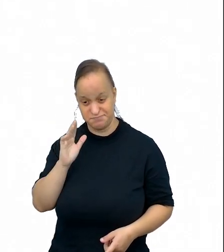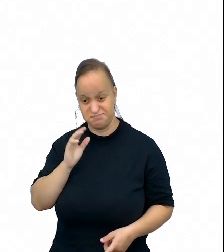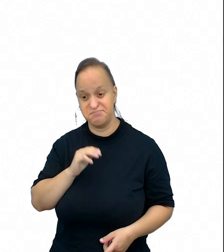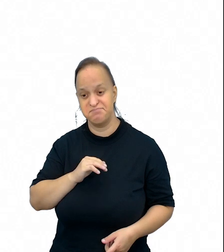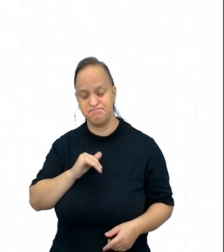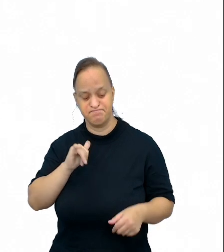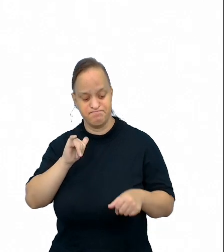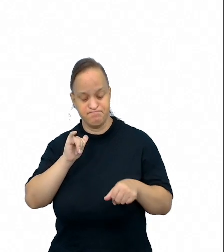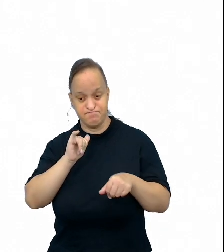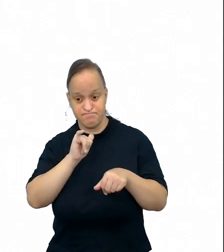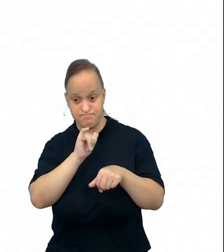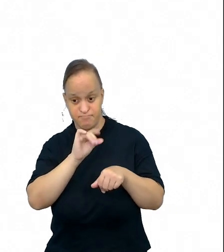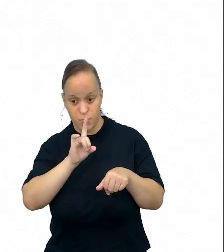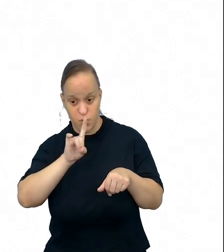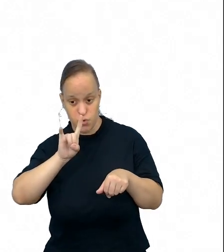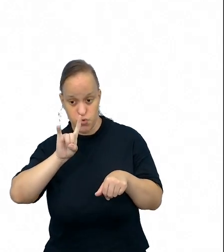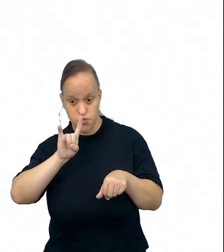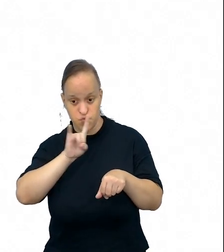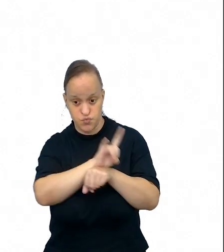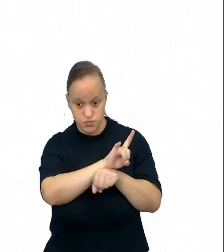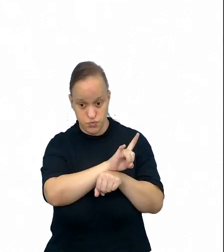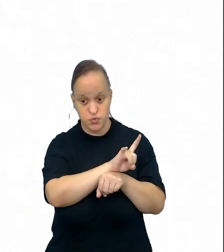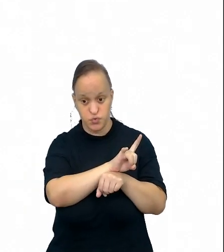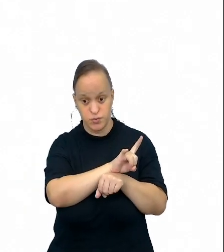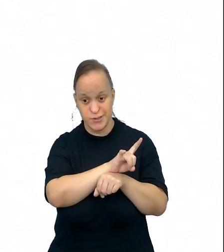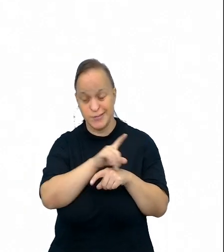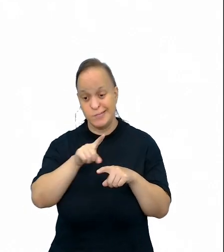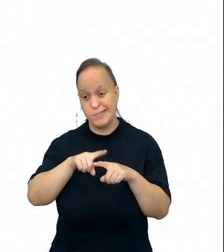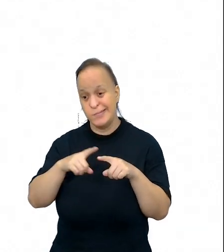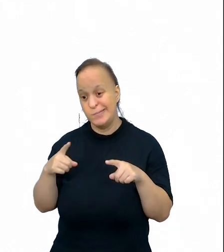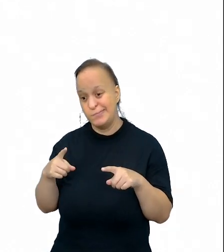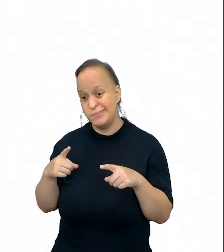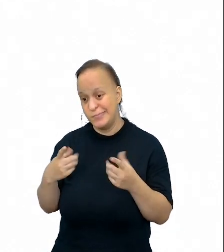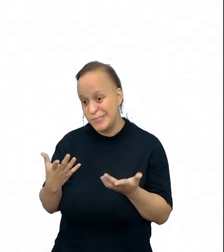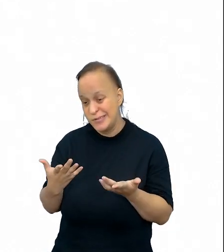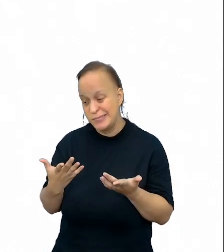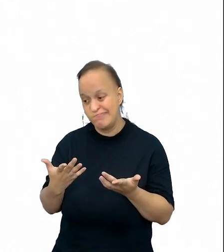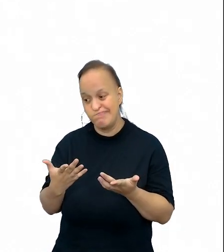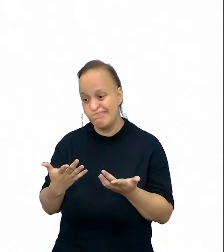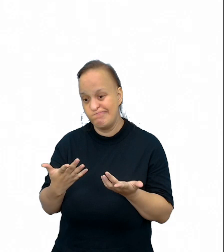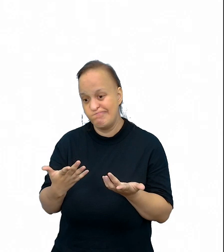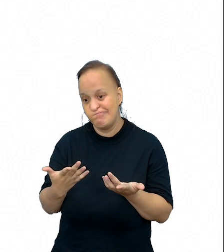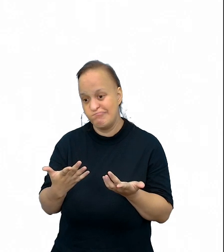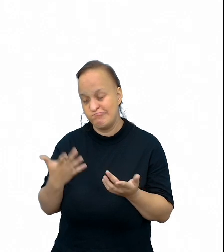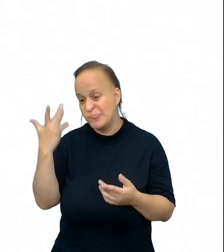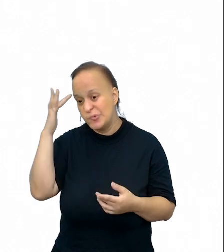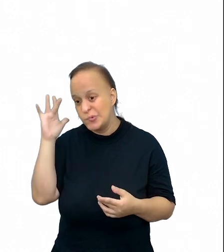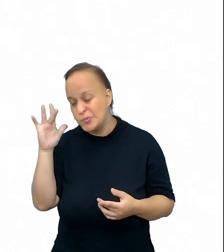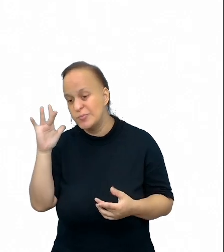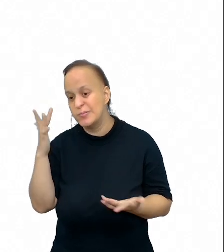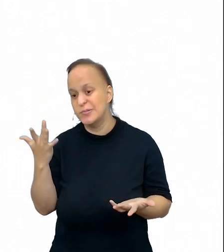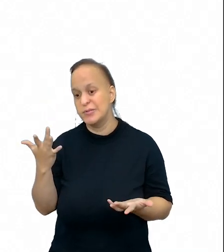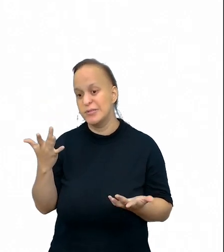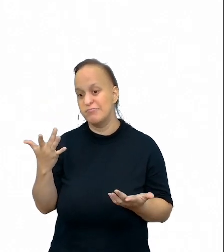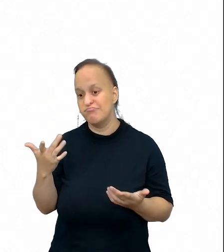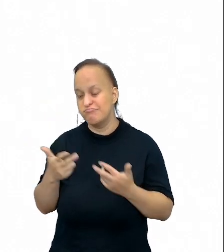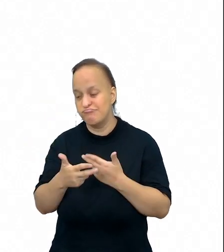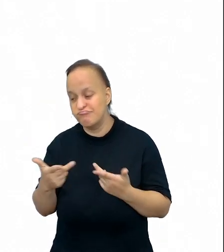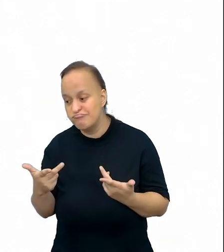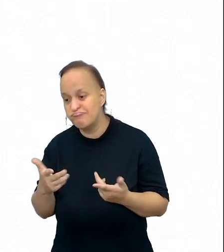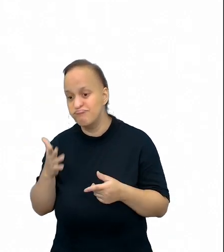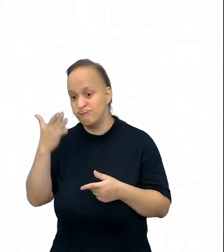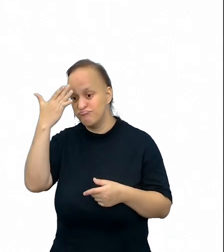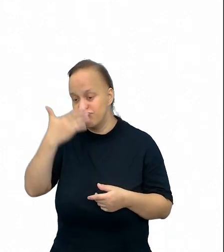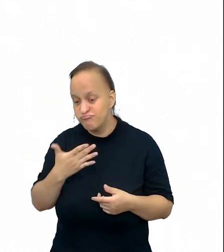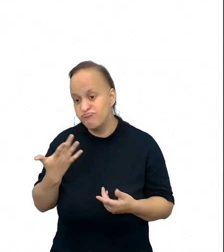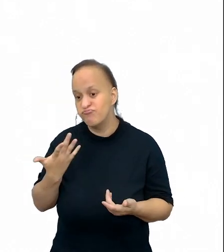advogados citando, né, obras literárias para que pudessem ali fundamentar a sua tese de defesa. Então,